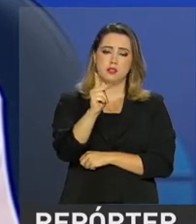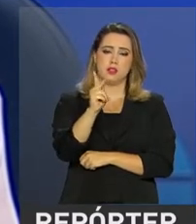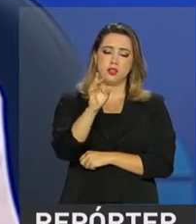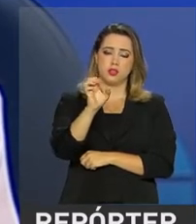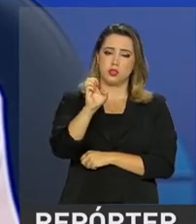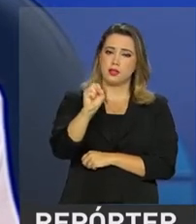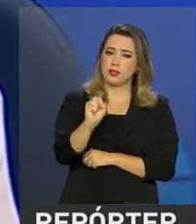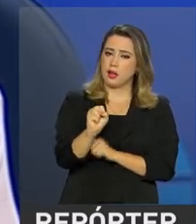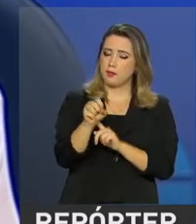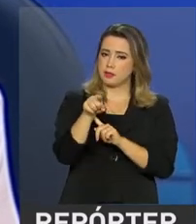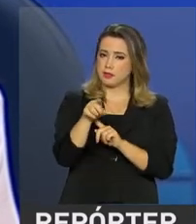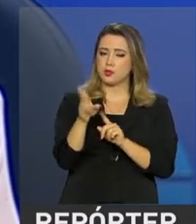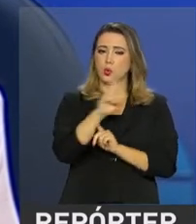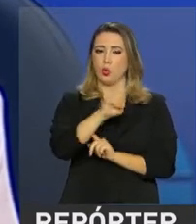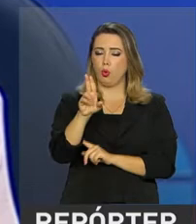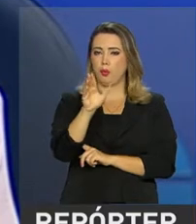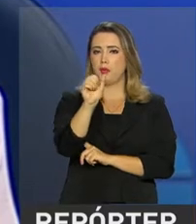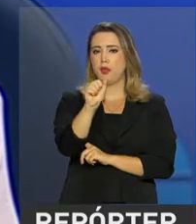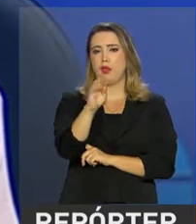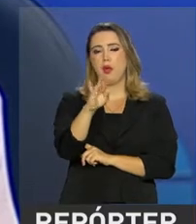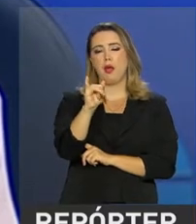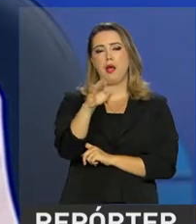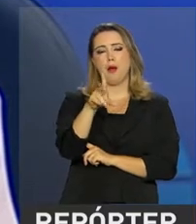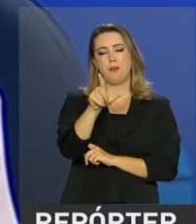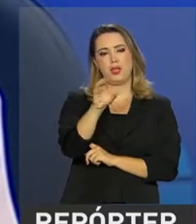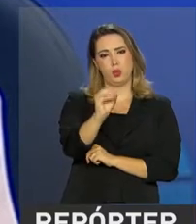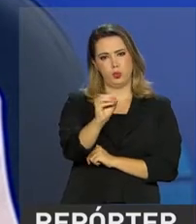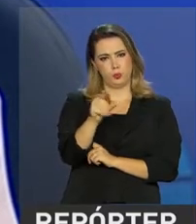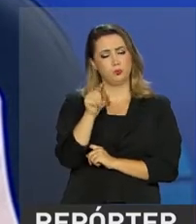Neves, e destacando aqui a